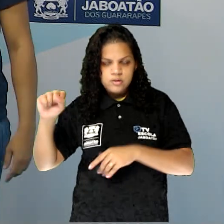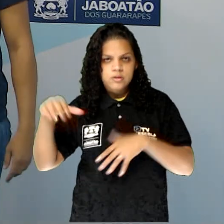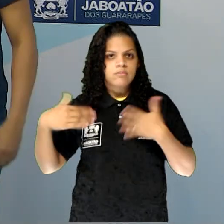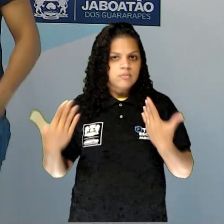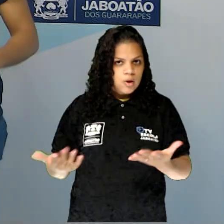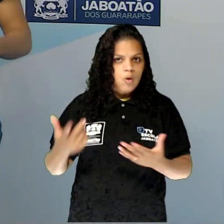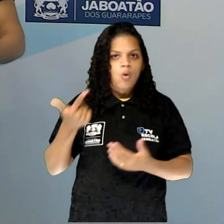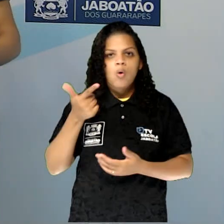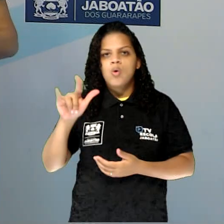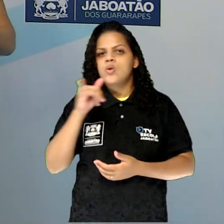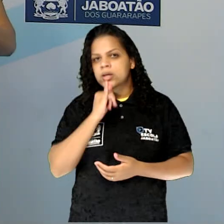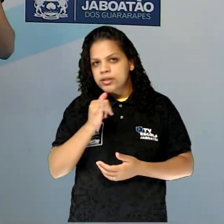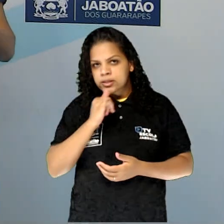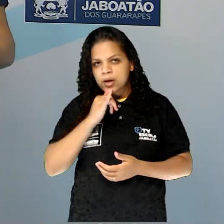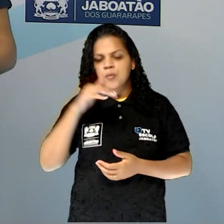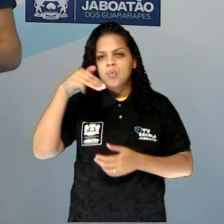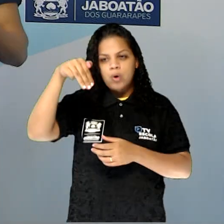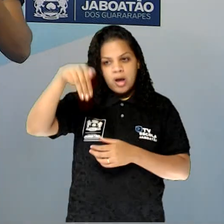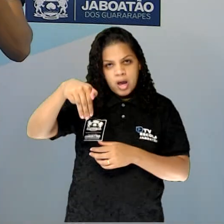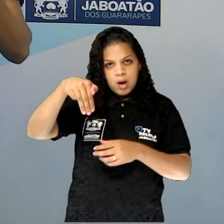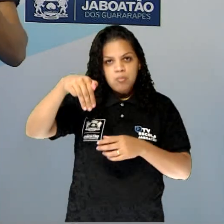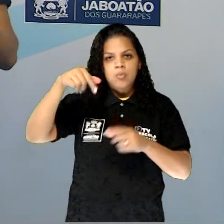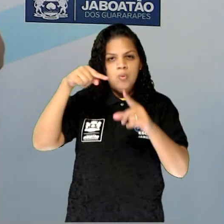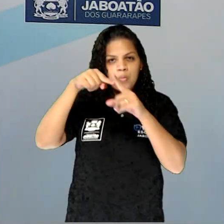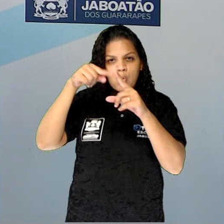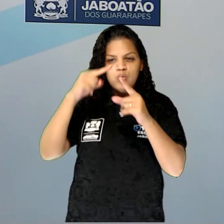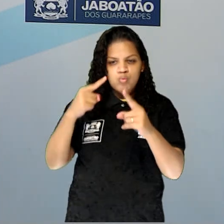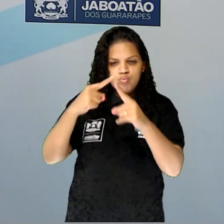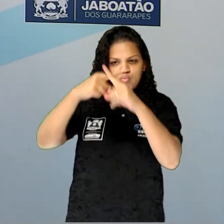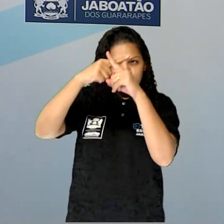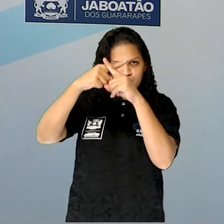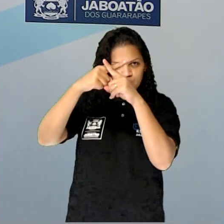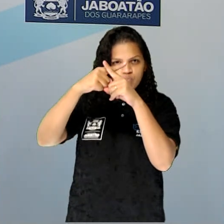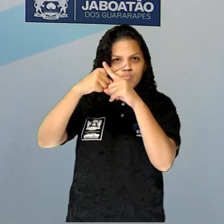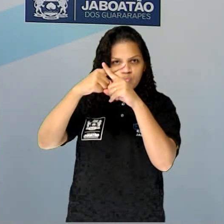ponto M portanto elas são retas concorrentes